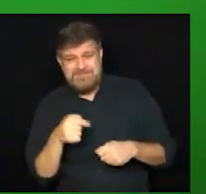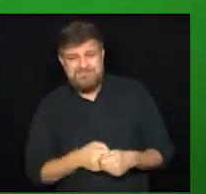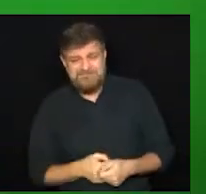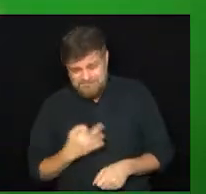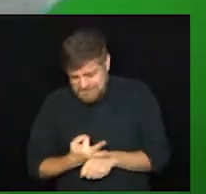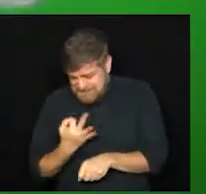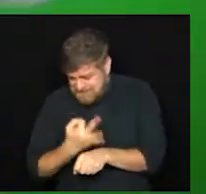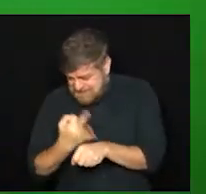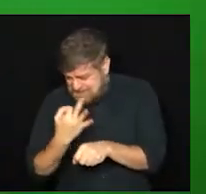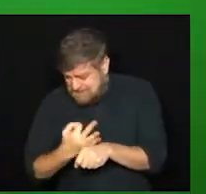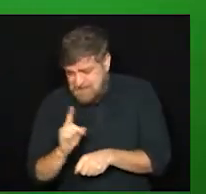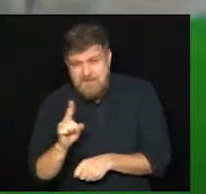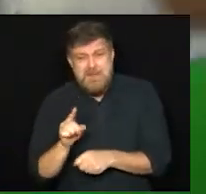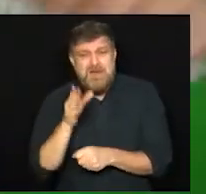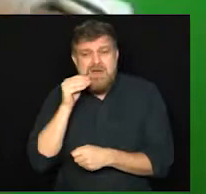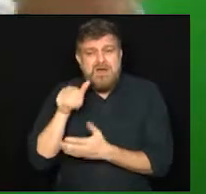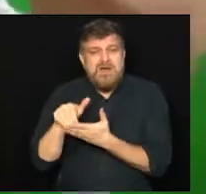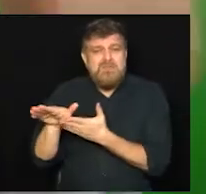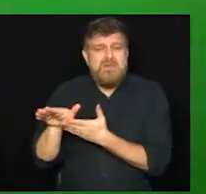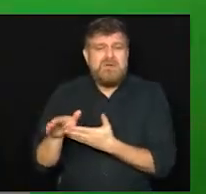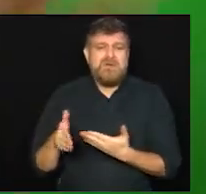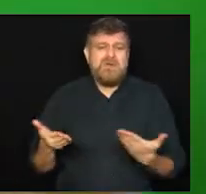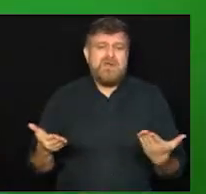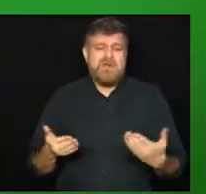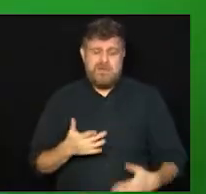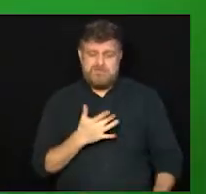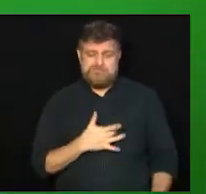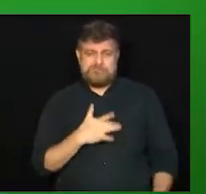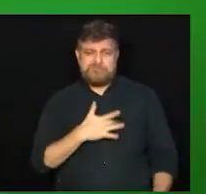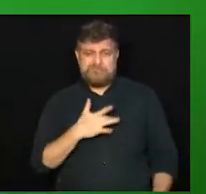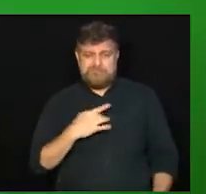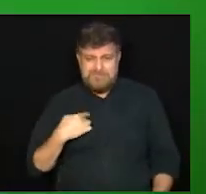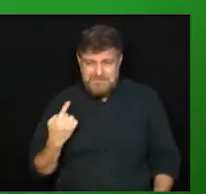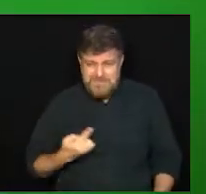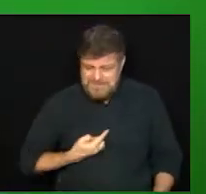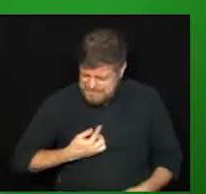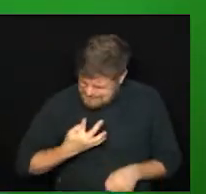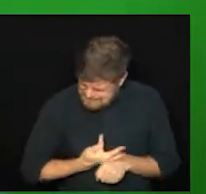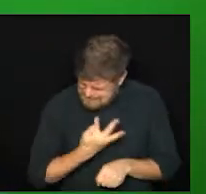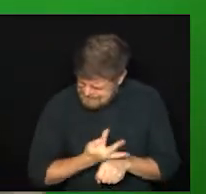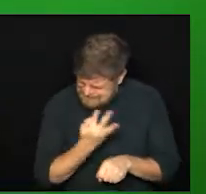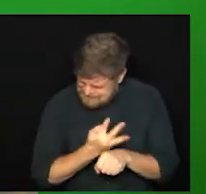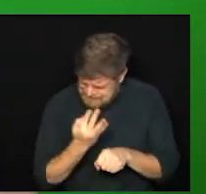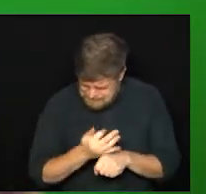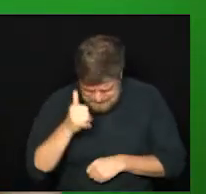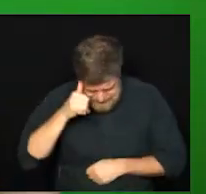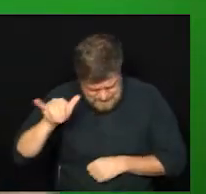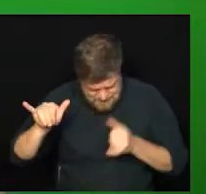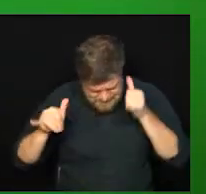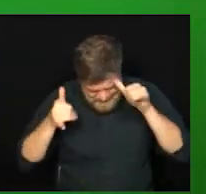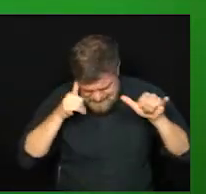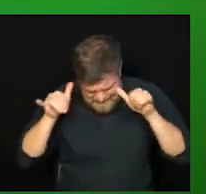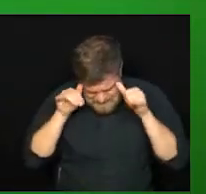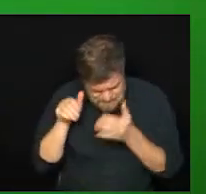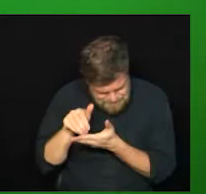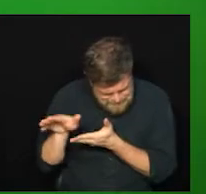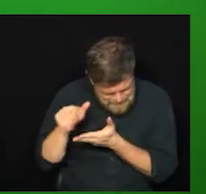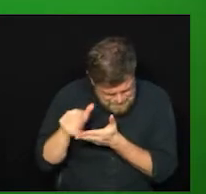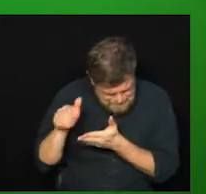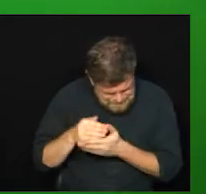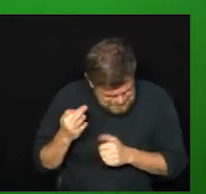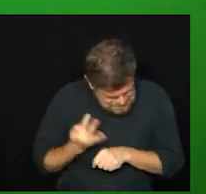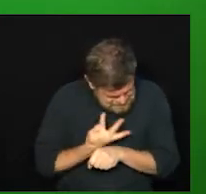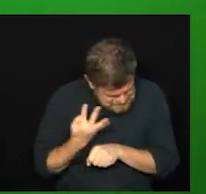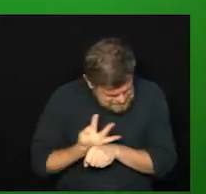esses daqui. Mas os que foram embora também eram bons. Mas os que a gente segurou eram os melhores. Então vamos tentar